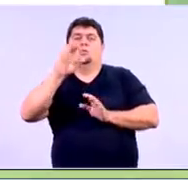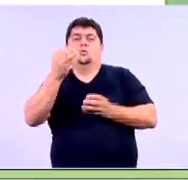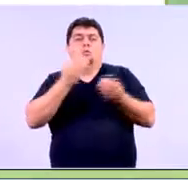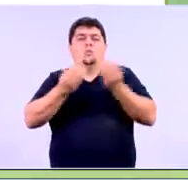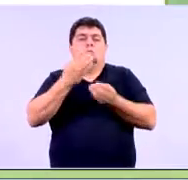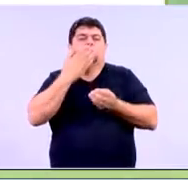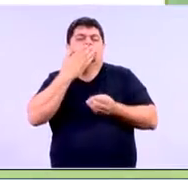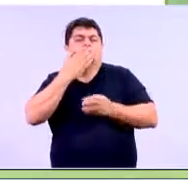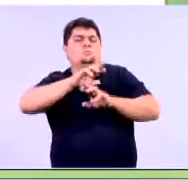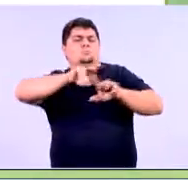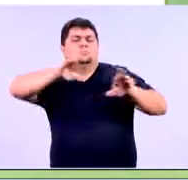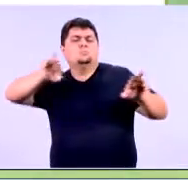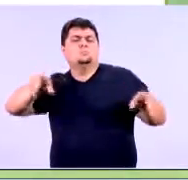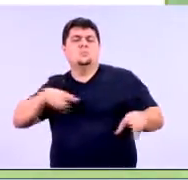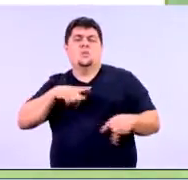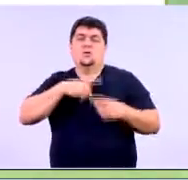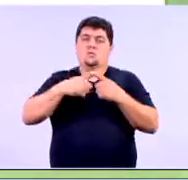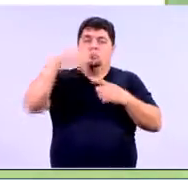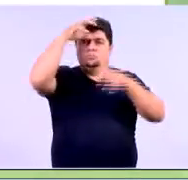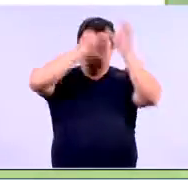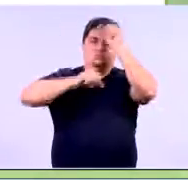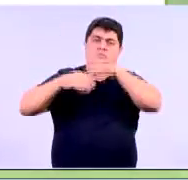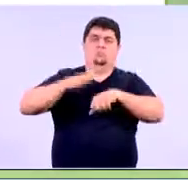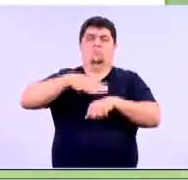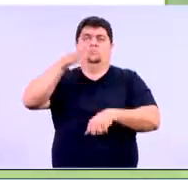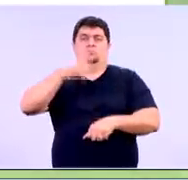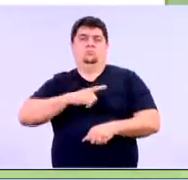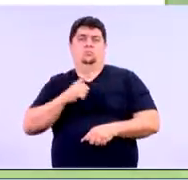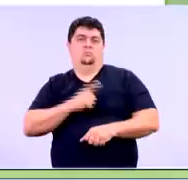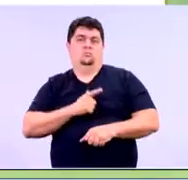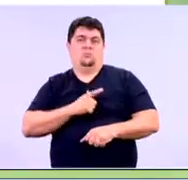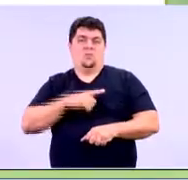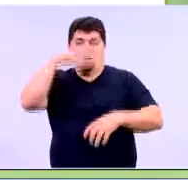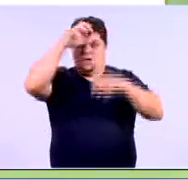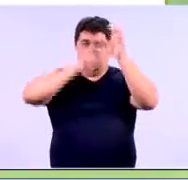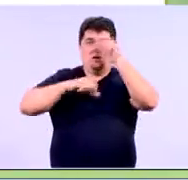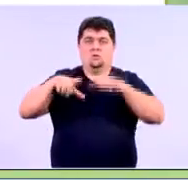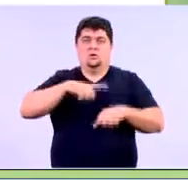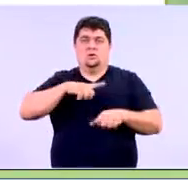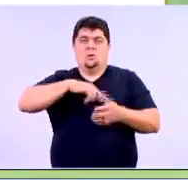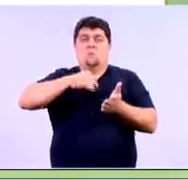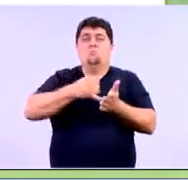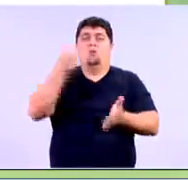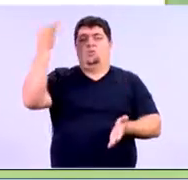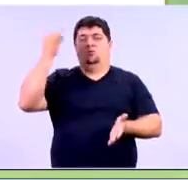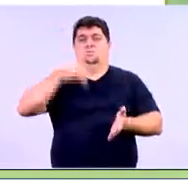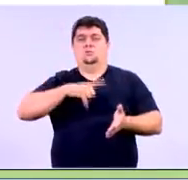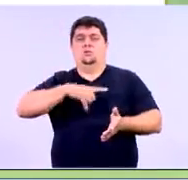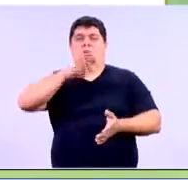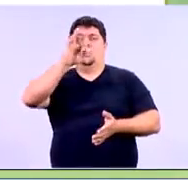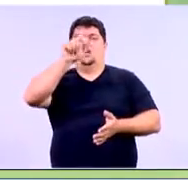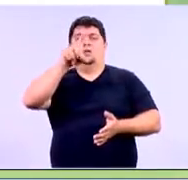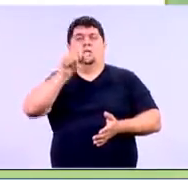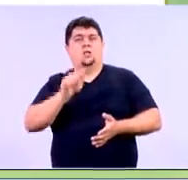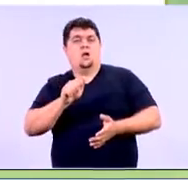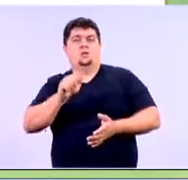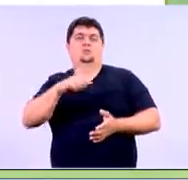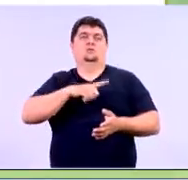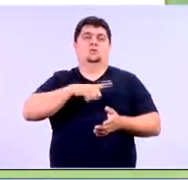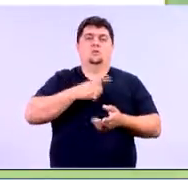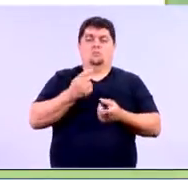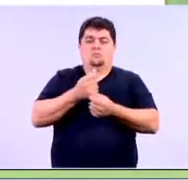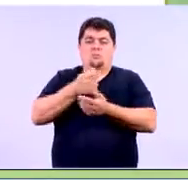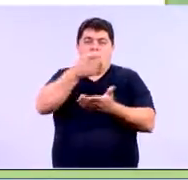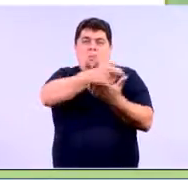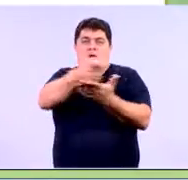possam implementar mais o conhecimento. Vamos aprender a respeito dos impostos, taxas, contribuições de